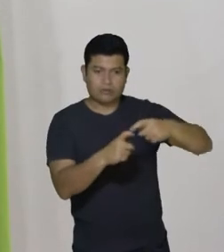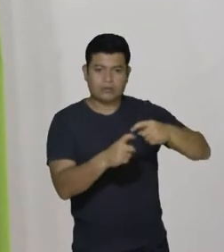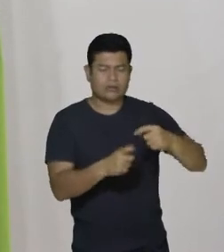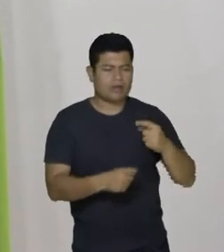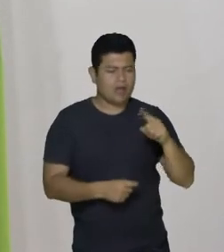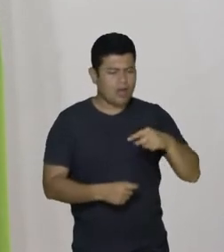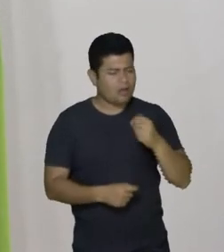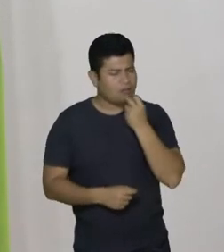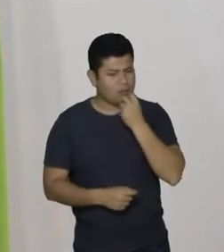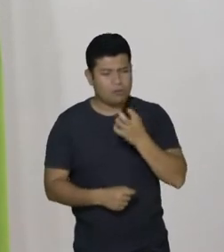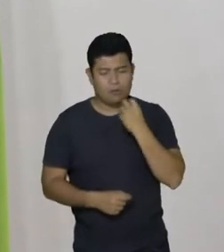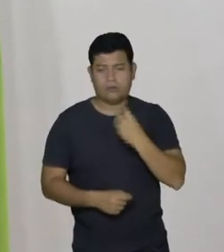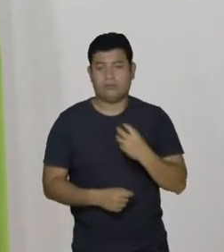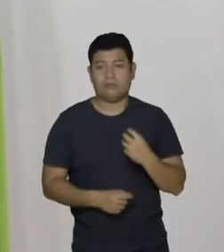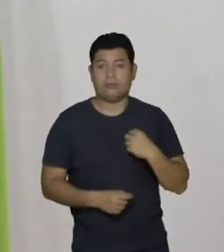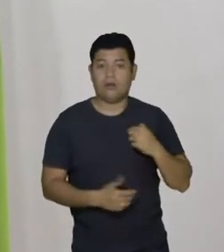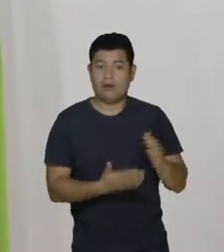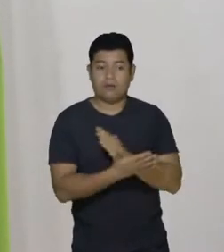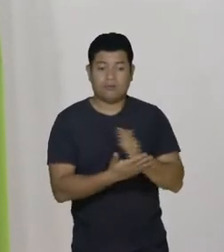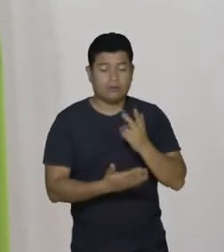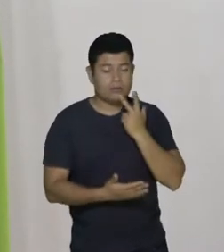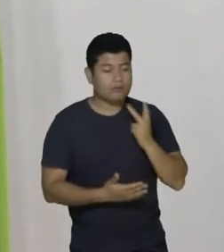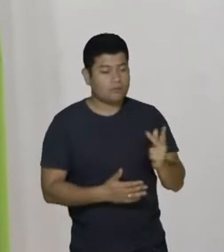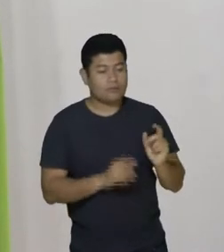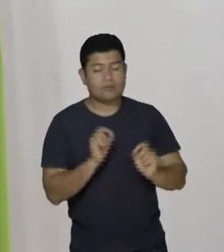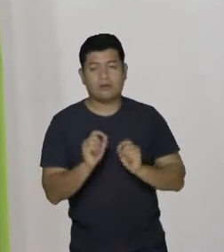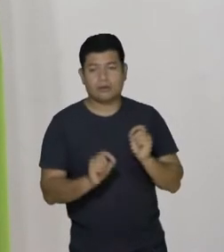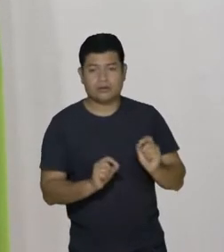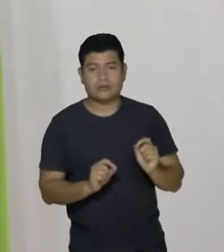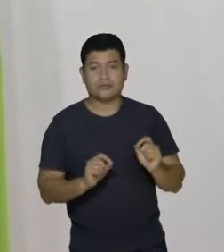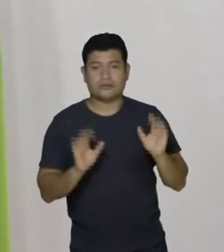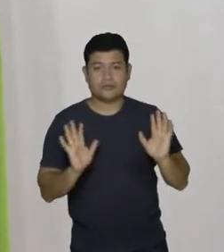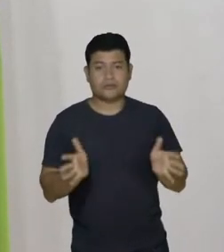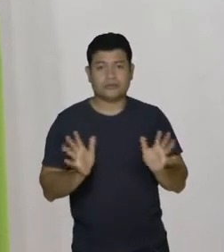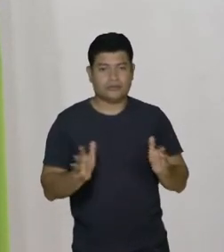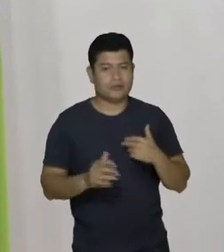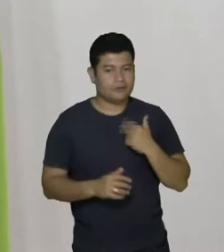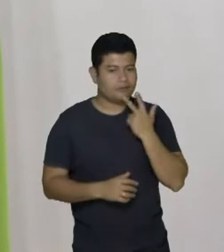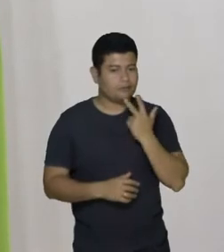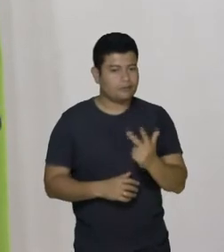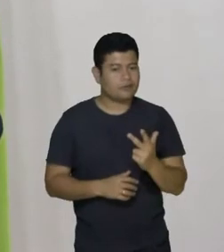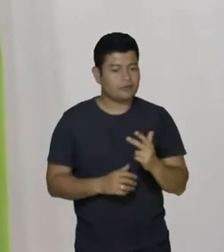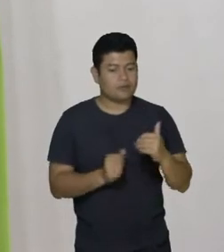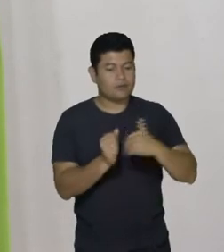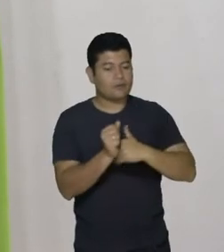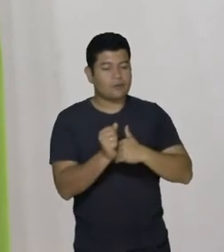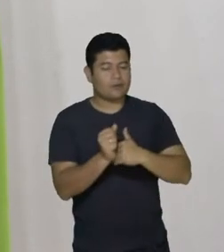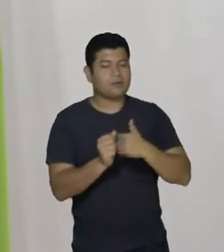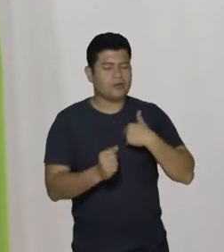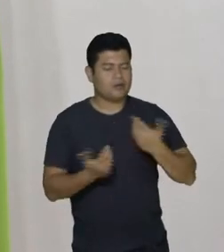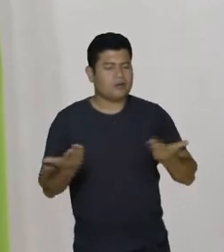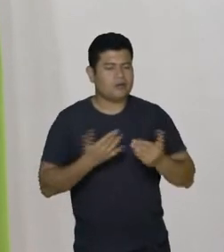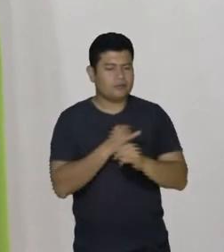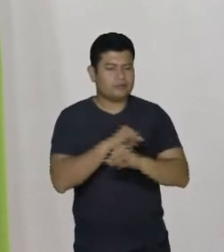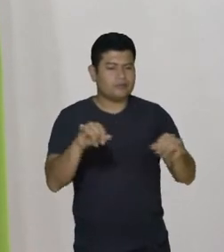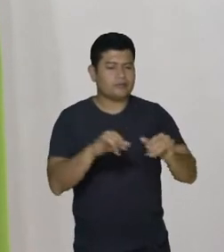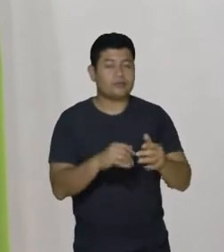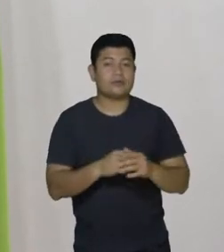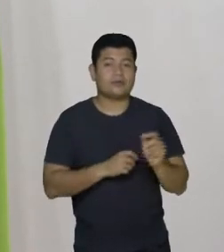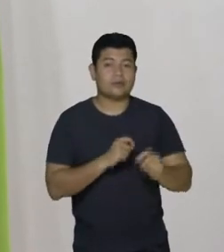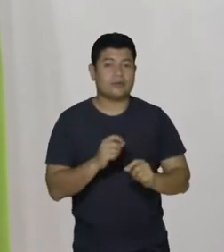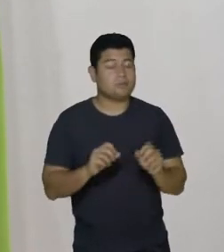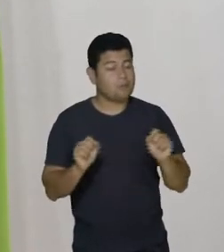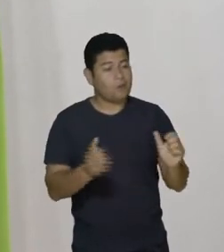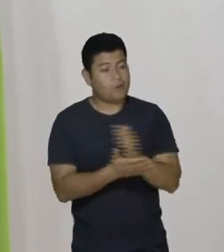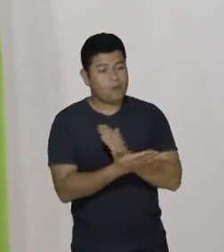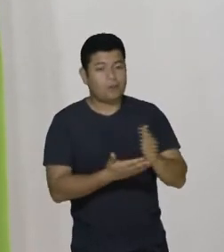que, e já tive até, revelar aqui um segredinho, que talvez as pessoas saibam, né?